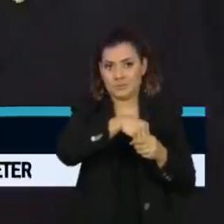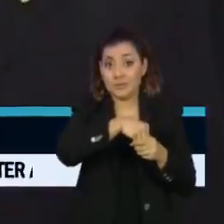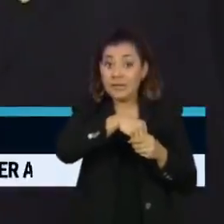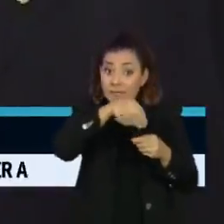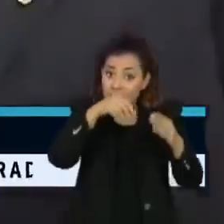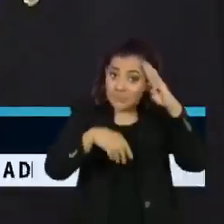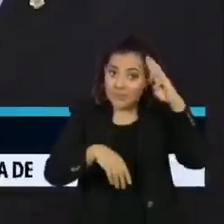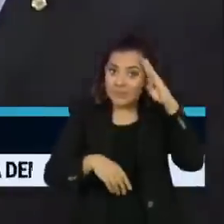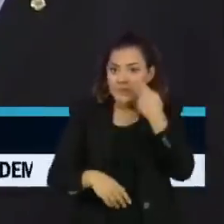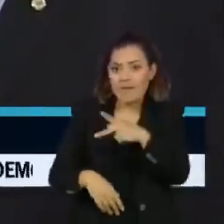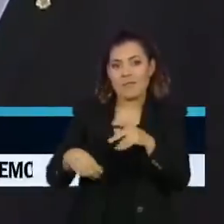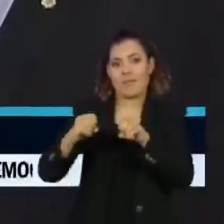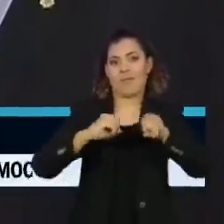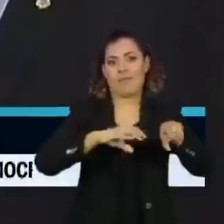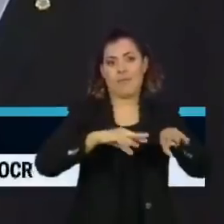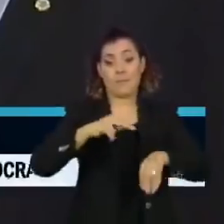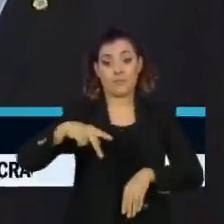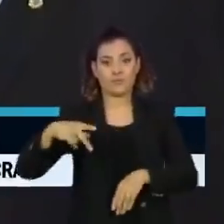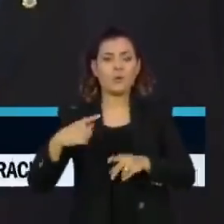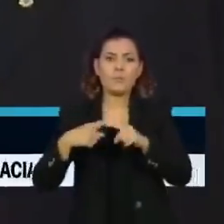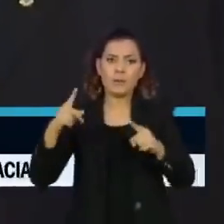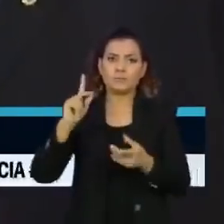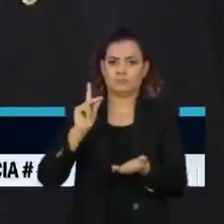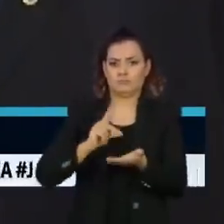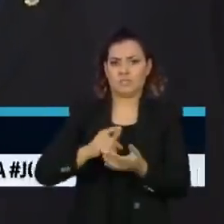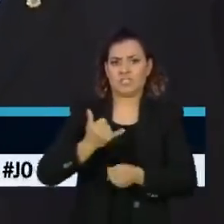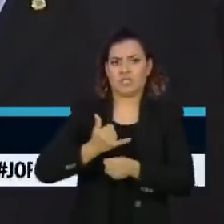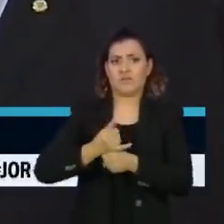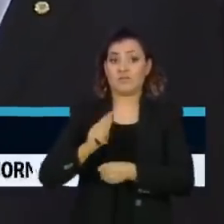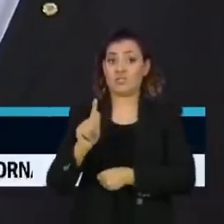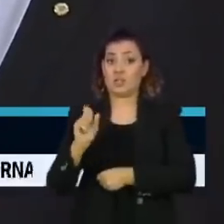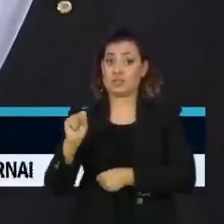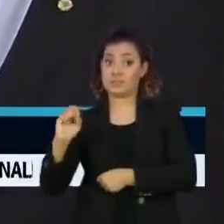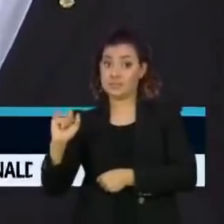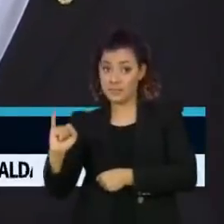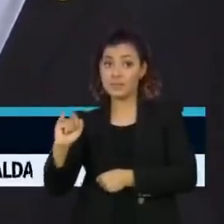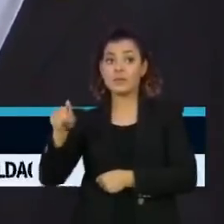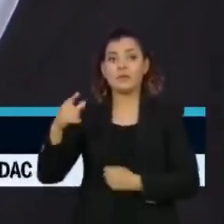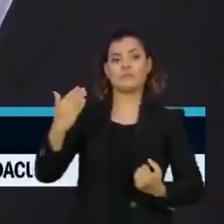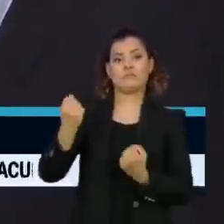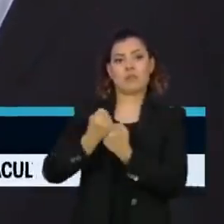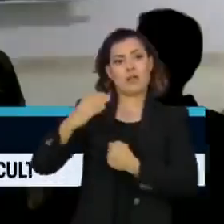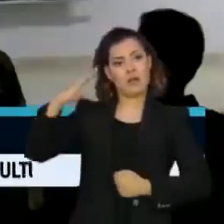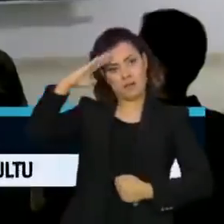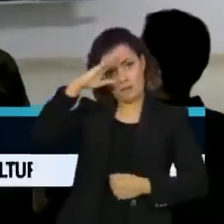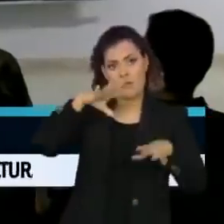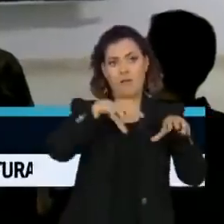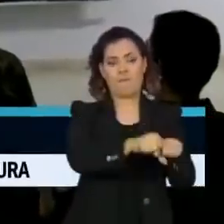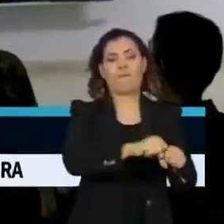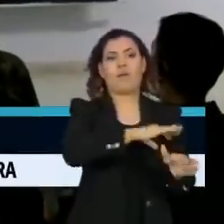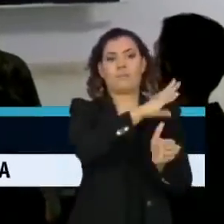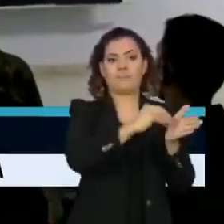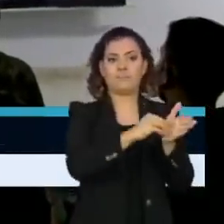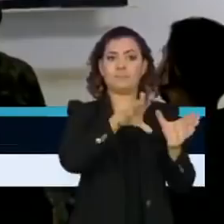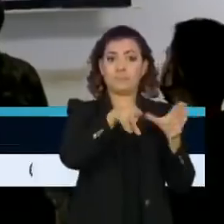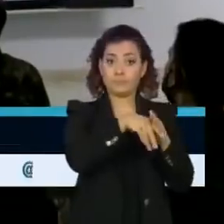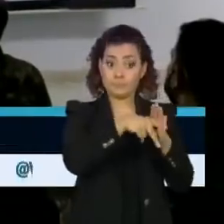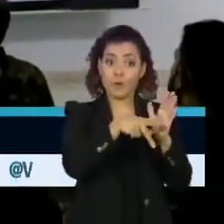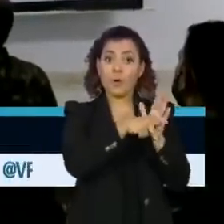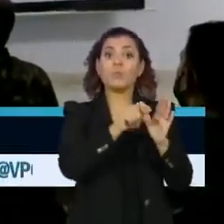Negras. Atualmente, o chefe do GSI é entusiasta da visão militar da ocupação da Amazônia para conter o que